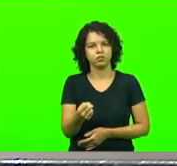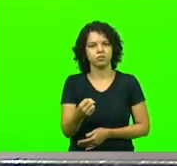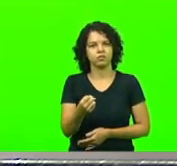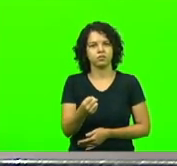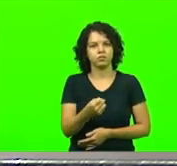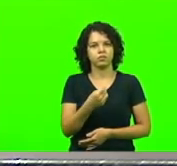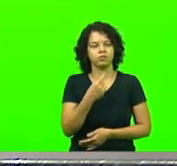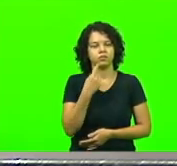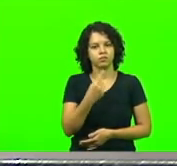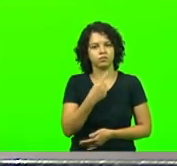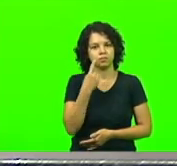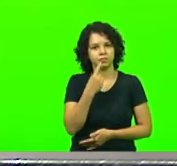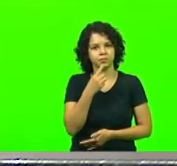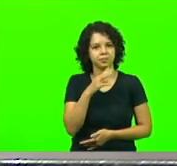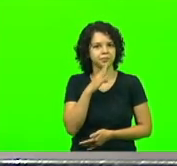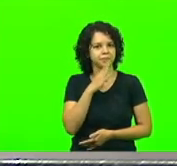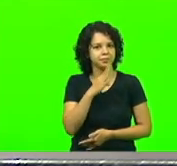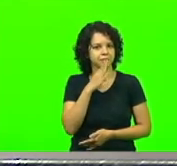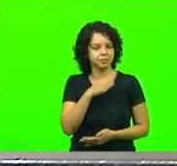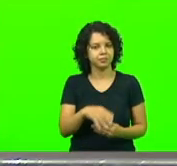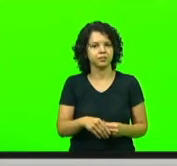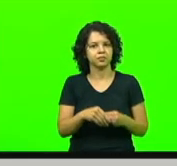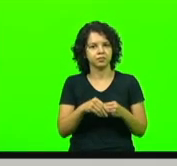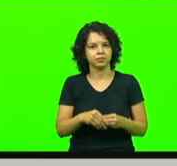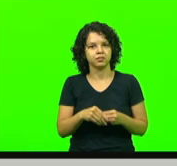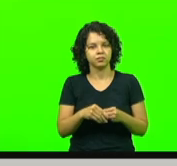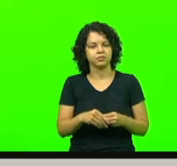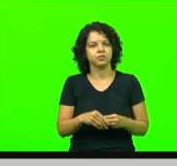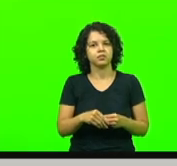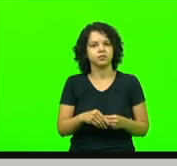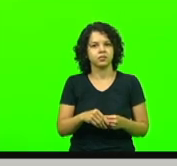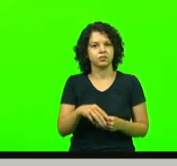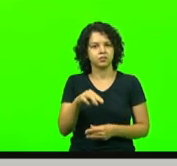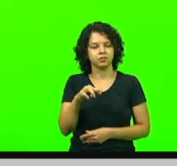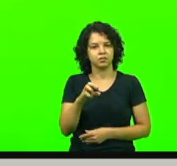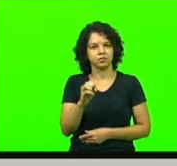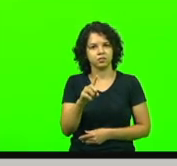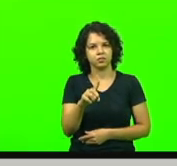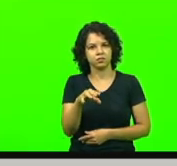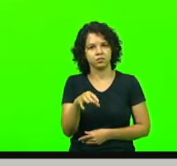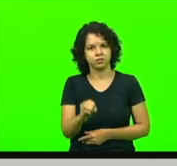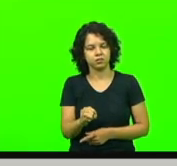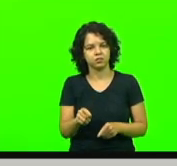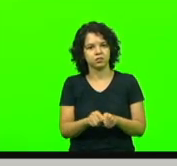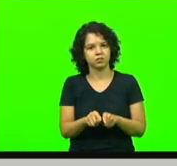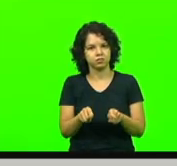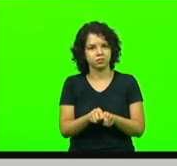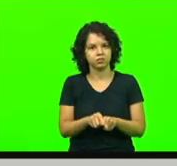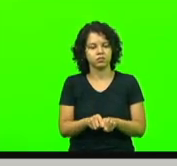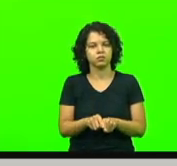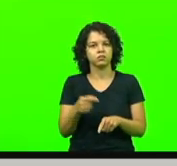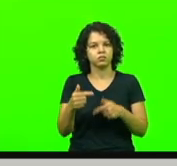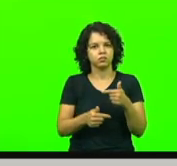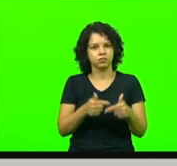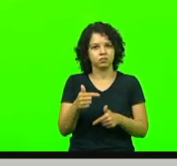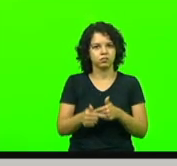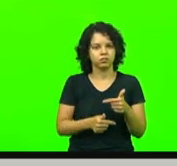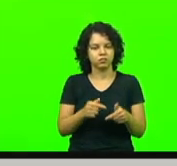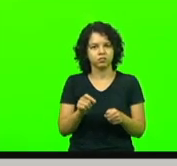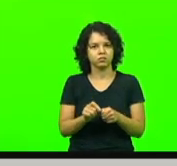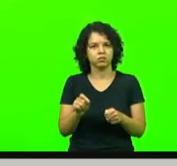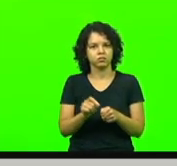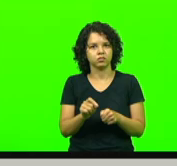Berlando, cumprimentando o cabo Ronaldo Fumagalli e o cão Winter pelo trabalho realizado nas buscas